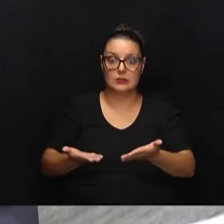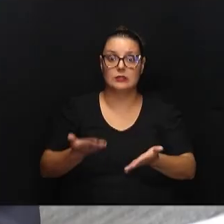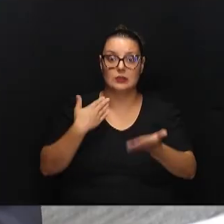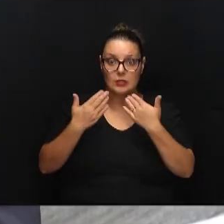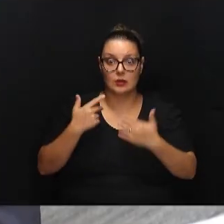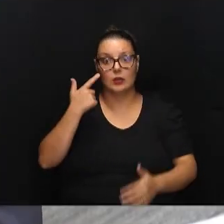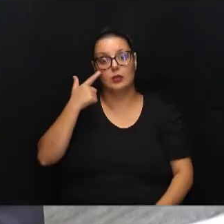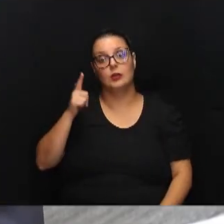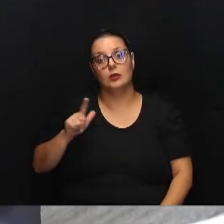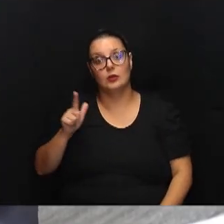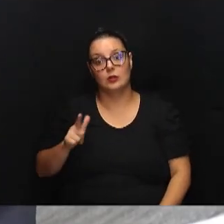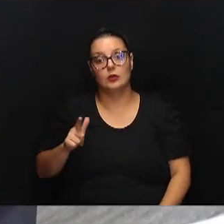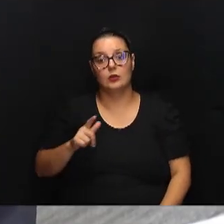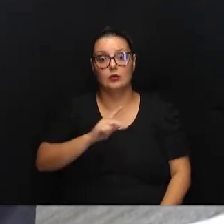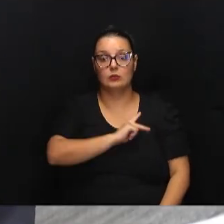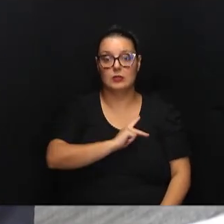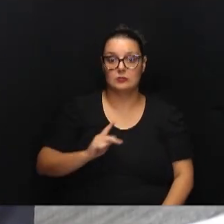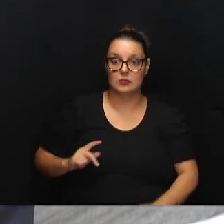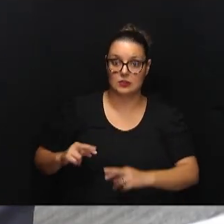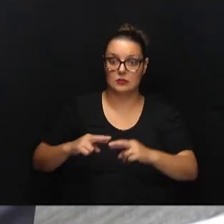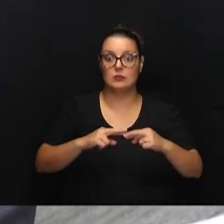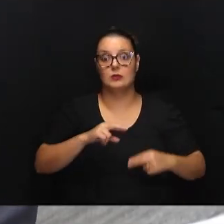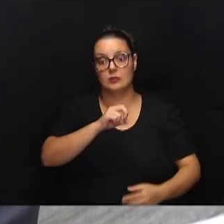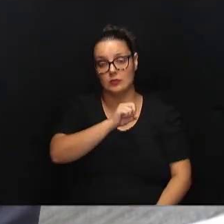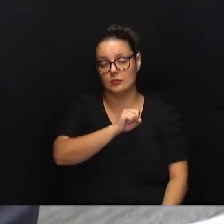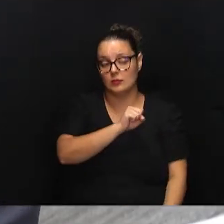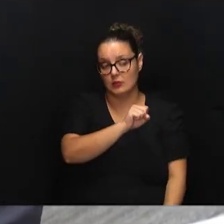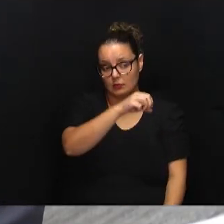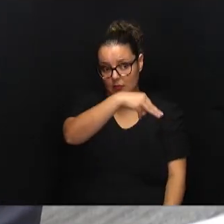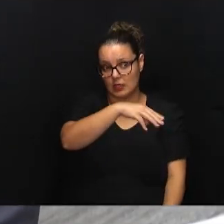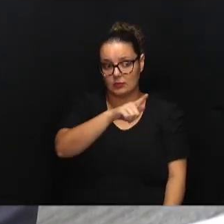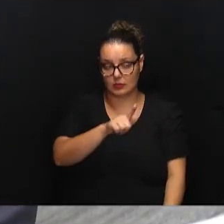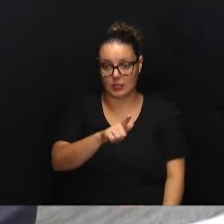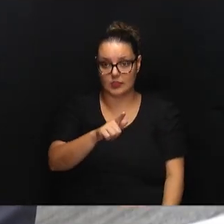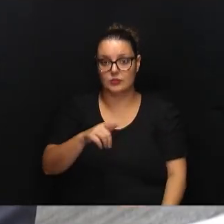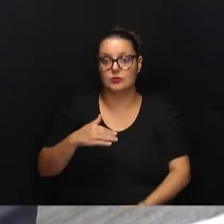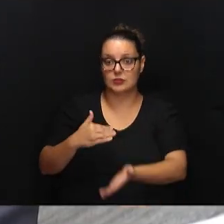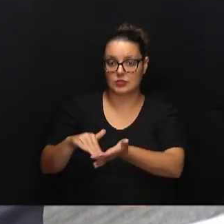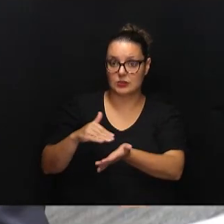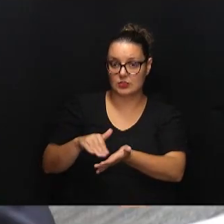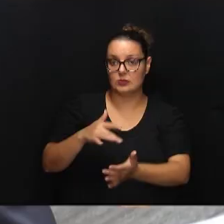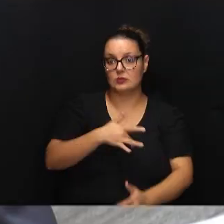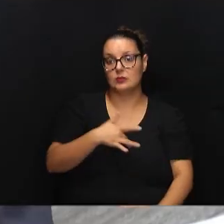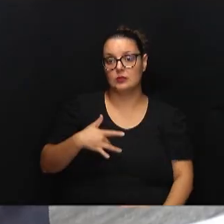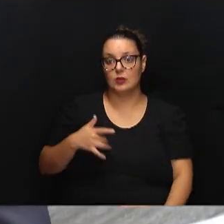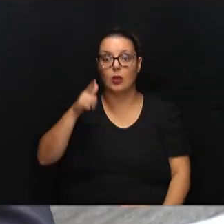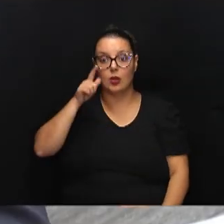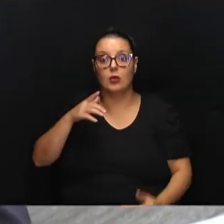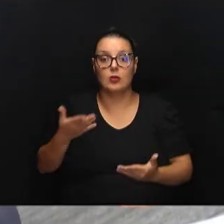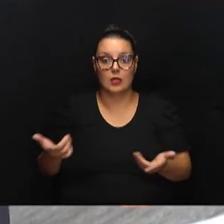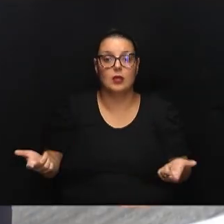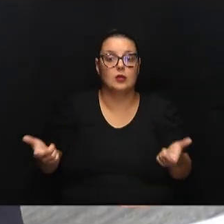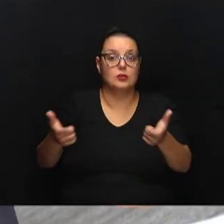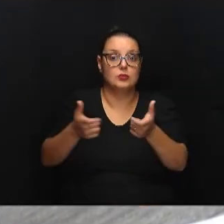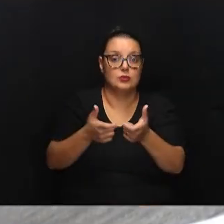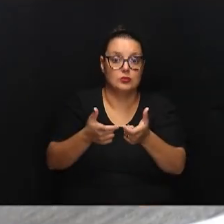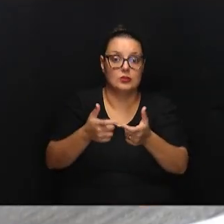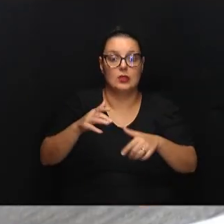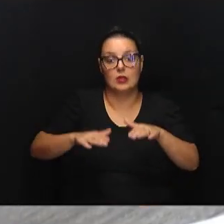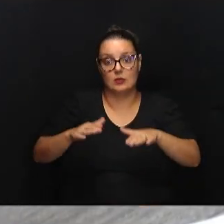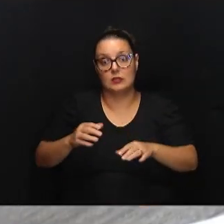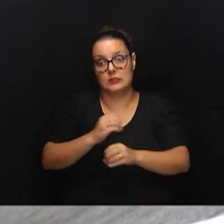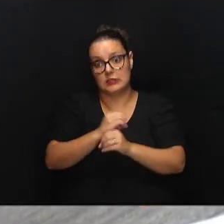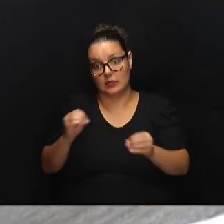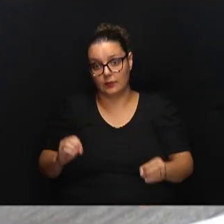obviamente dialogar com o presidente da rede Mário Gatti, dialogar com o secretário de saúde, para ver se a gente consegue com isso diminuir e quem sabe zerar.